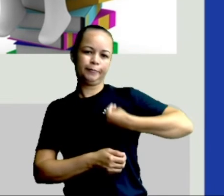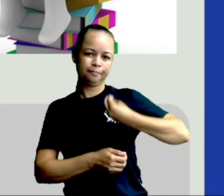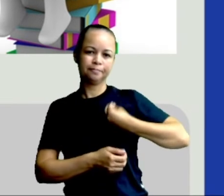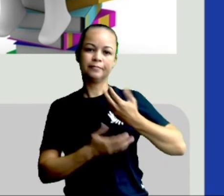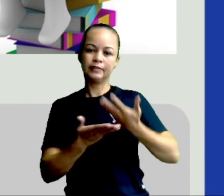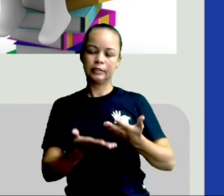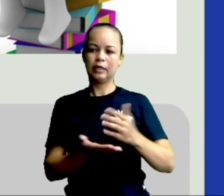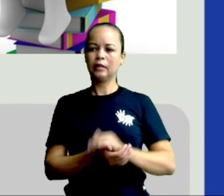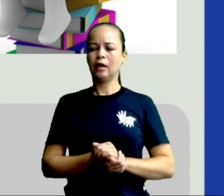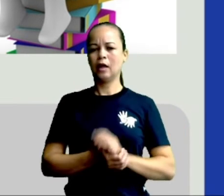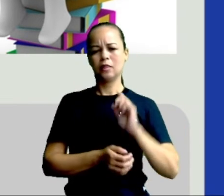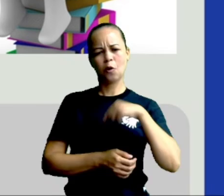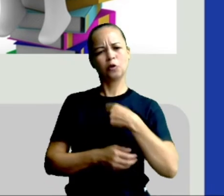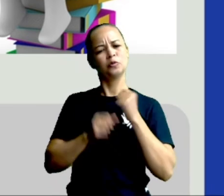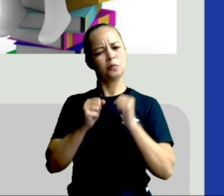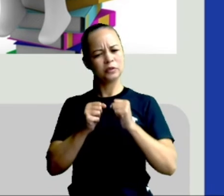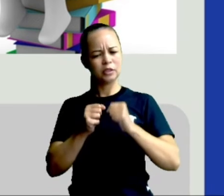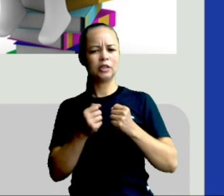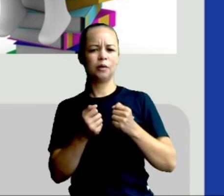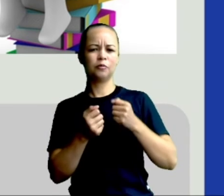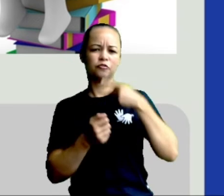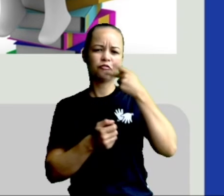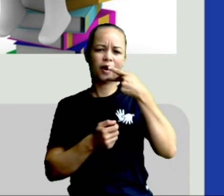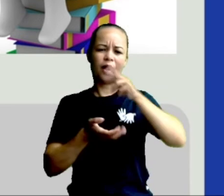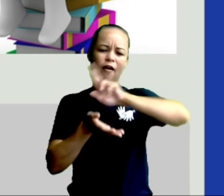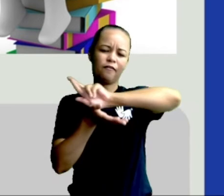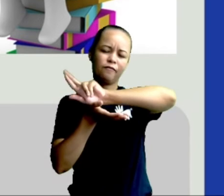gente poderia citar inúmeros